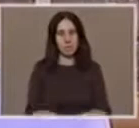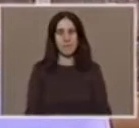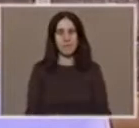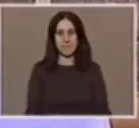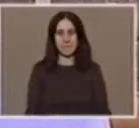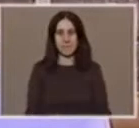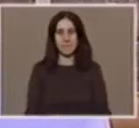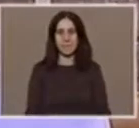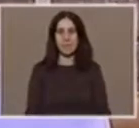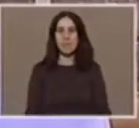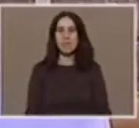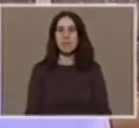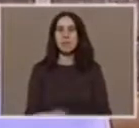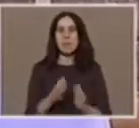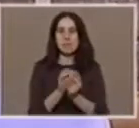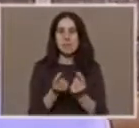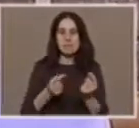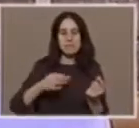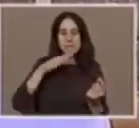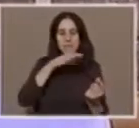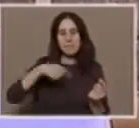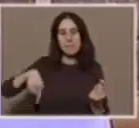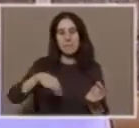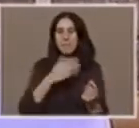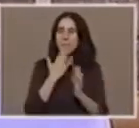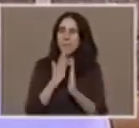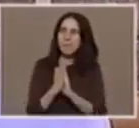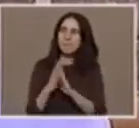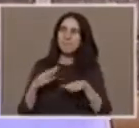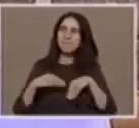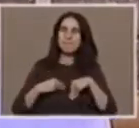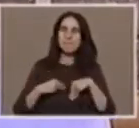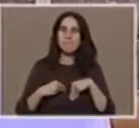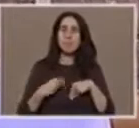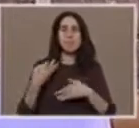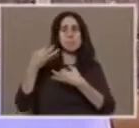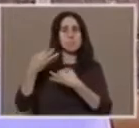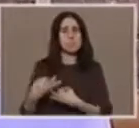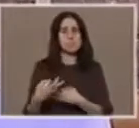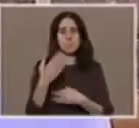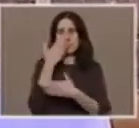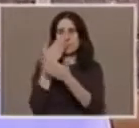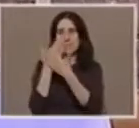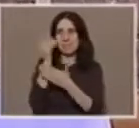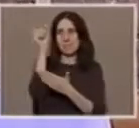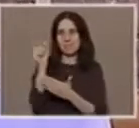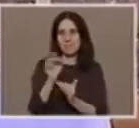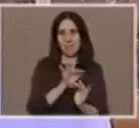Atendei benignamente às preces desta família que vos dignastes reunir na vossa